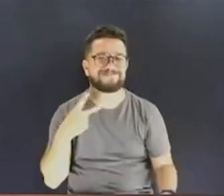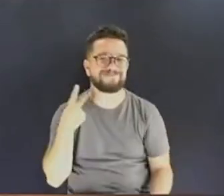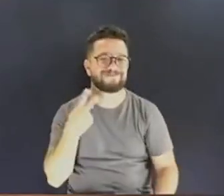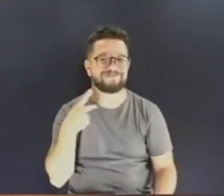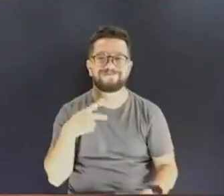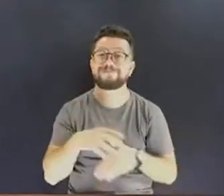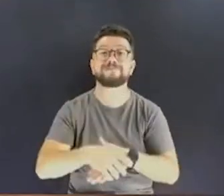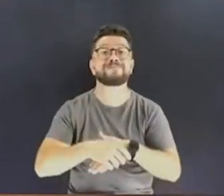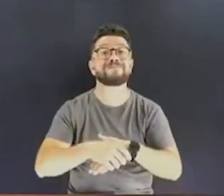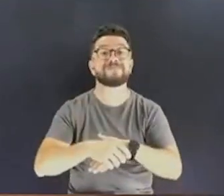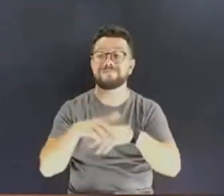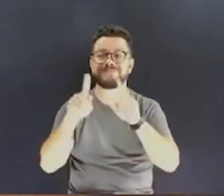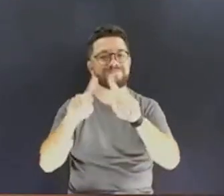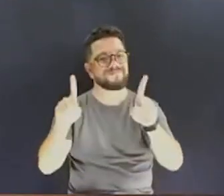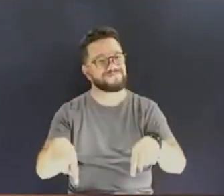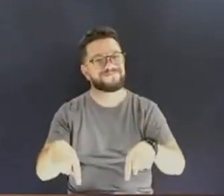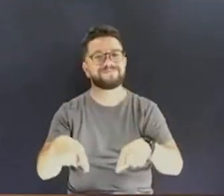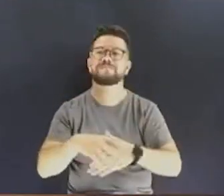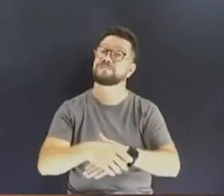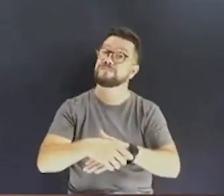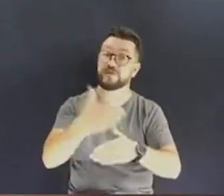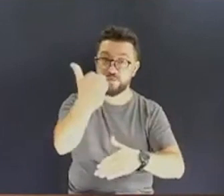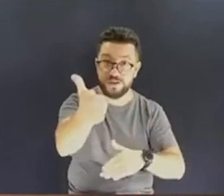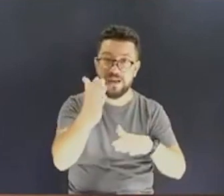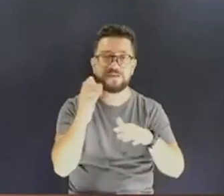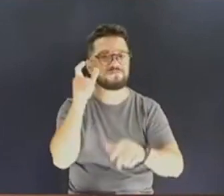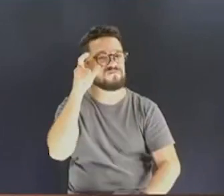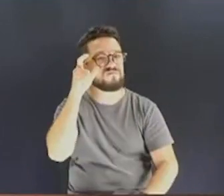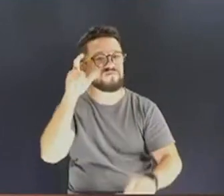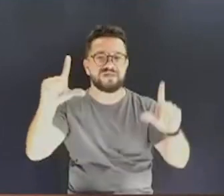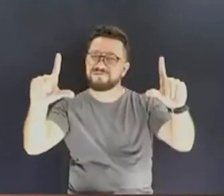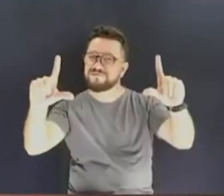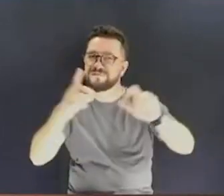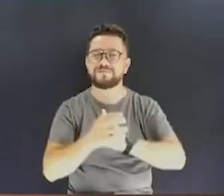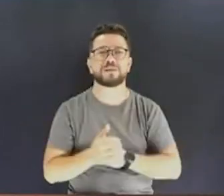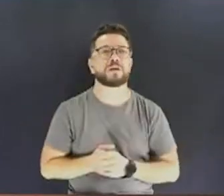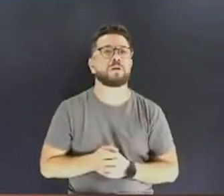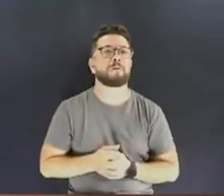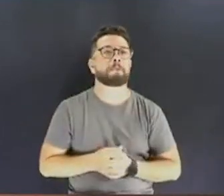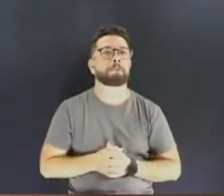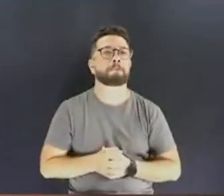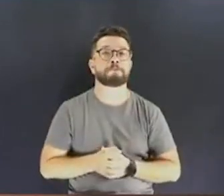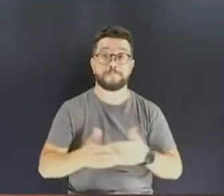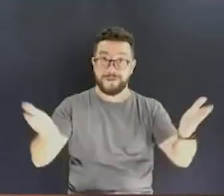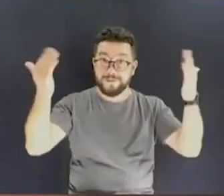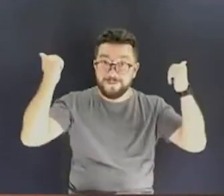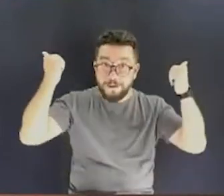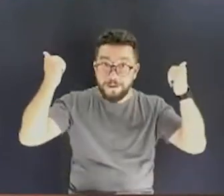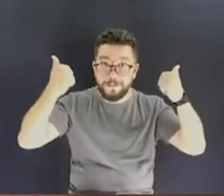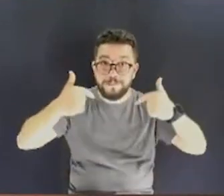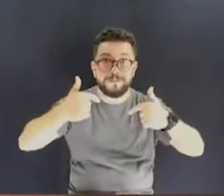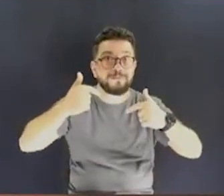colegas servidores e servidoras, cumprimento quem nos acompanha na rede, quem está presente aqui. Vamos falar sobre saúde? Pode